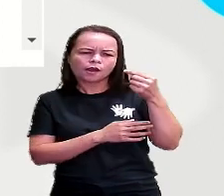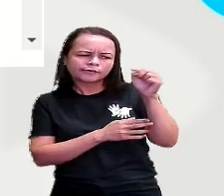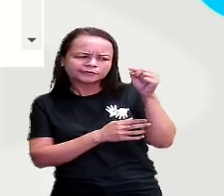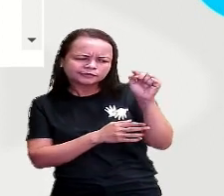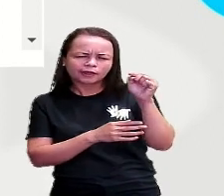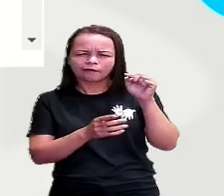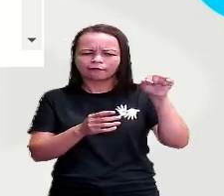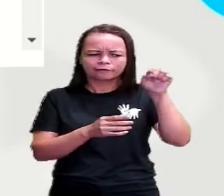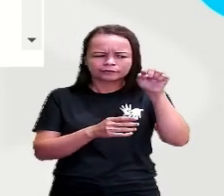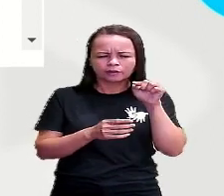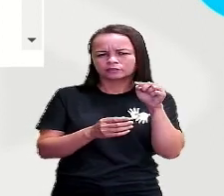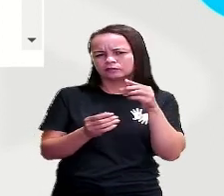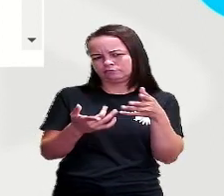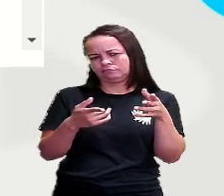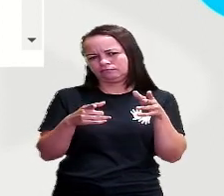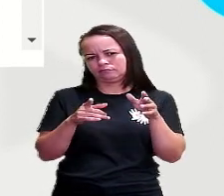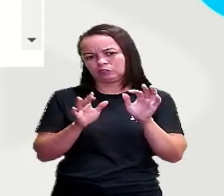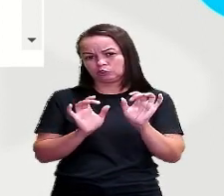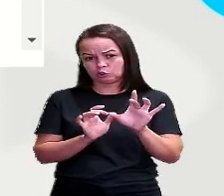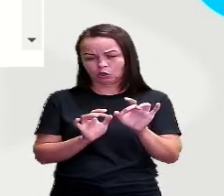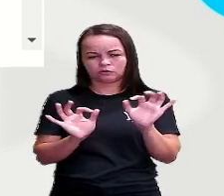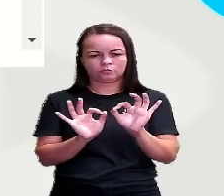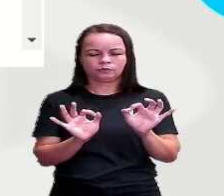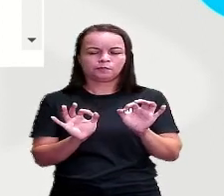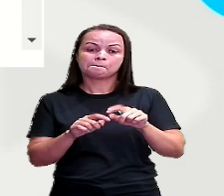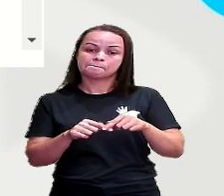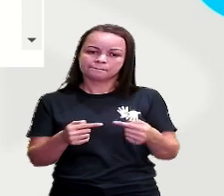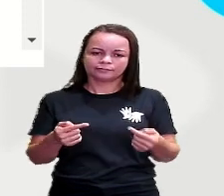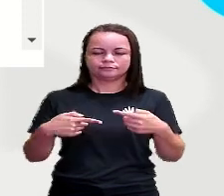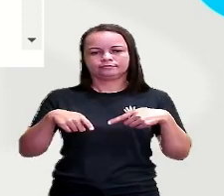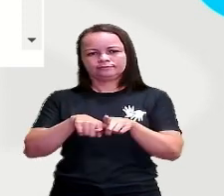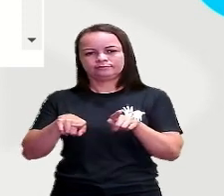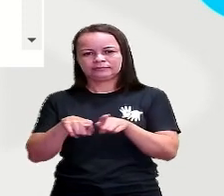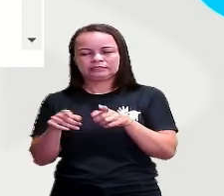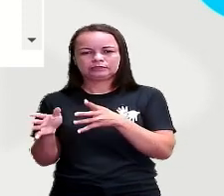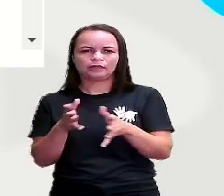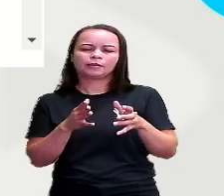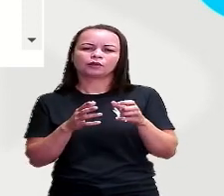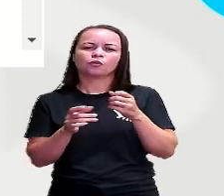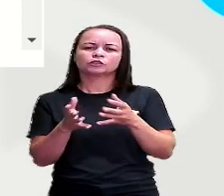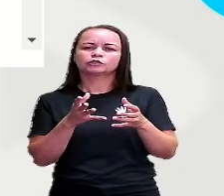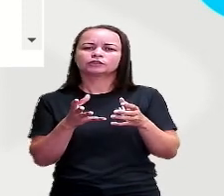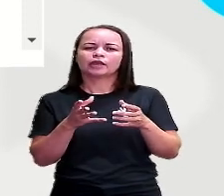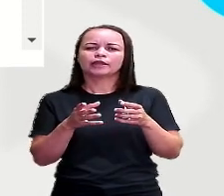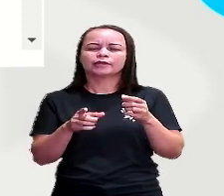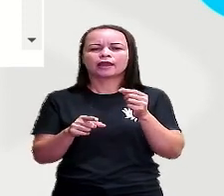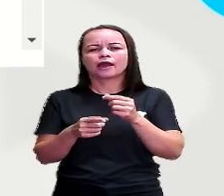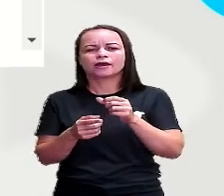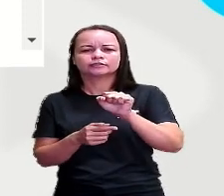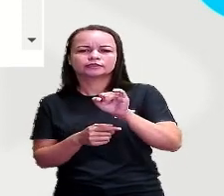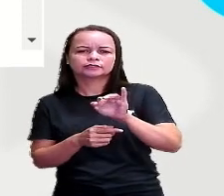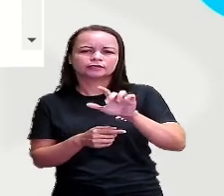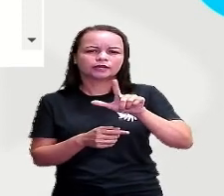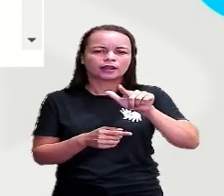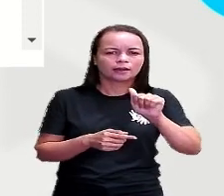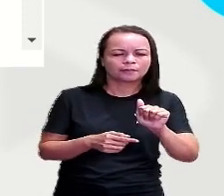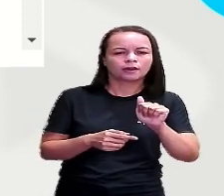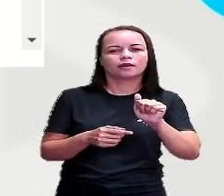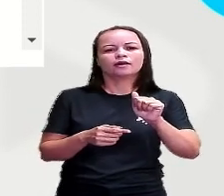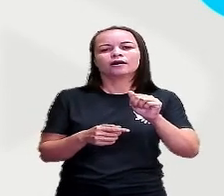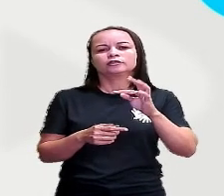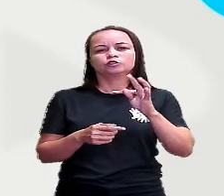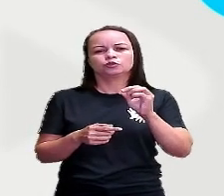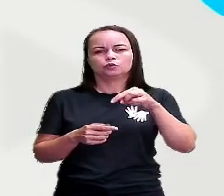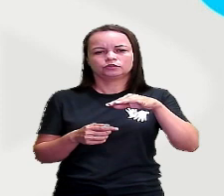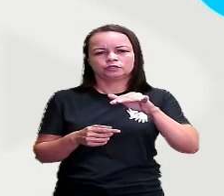gráfico, mas também quando diz respeito aí à sílaba tônica da palavra, que também é um tipo de acento. Então